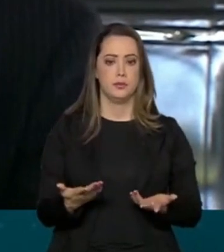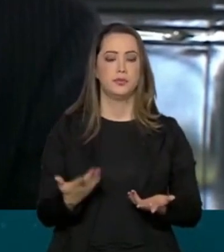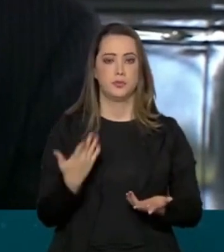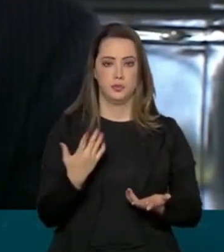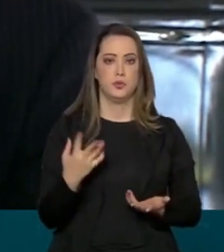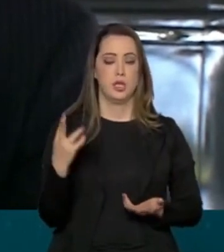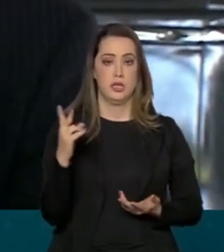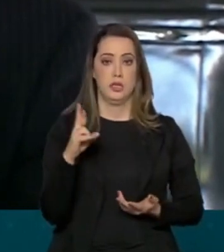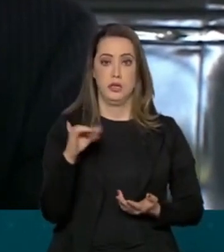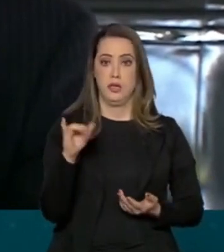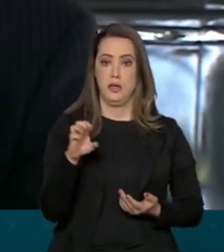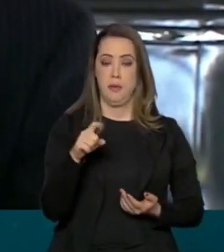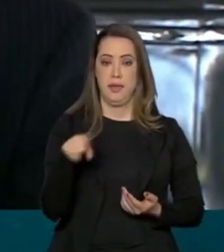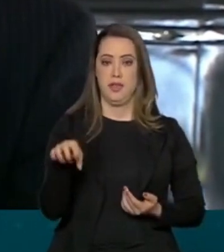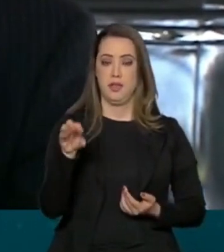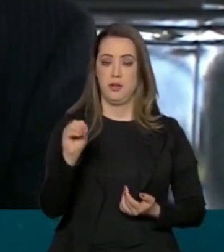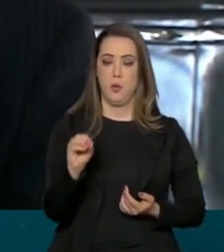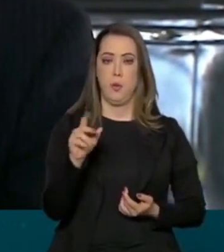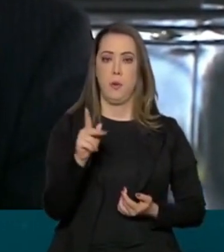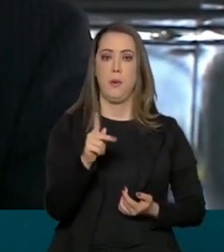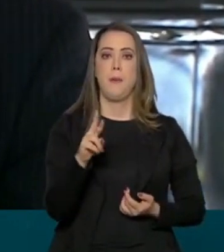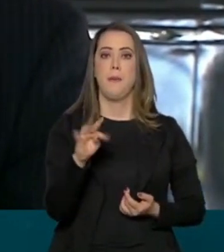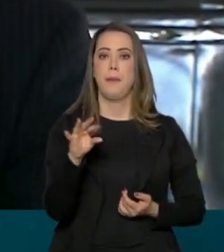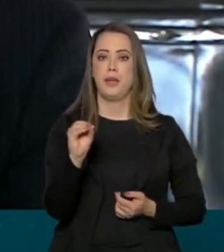Preto. Ribeirão Preto. Oi?